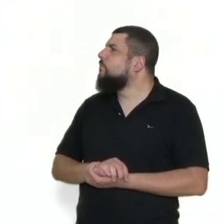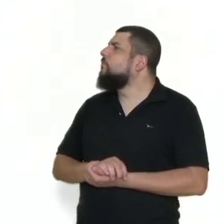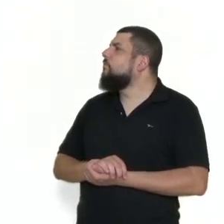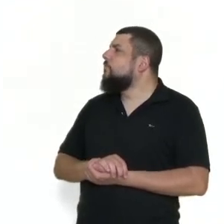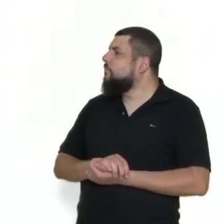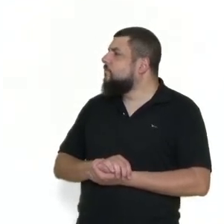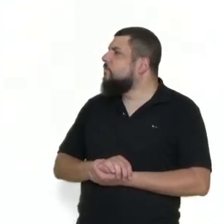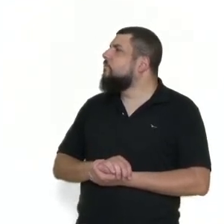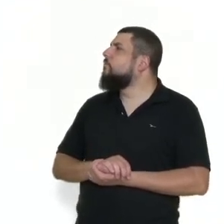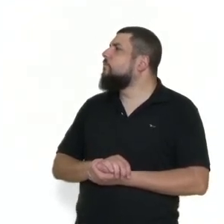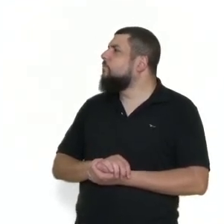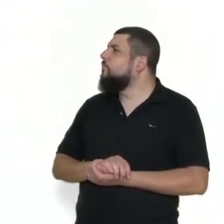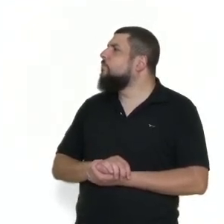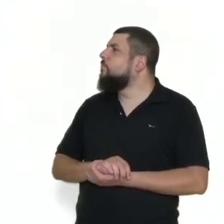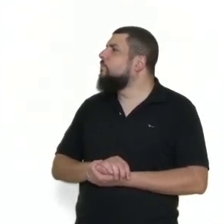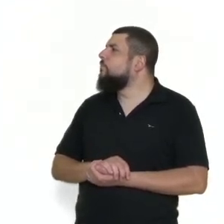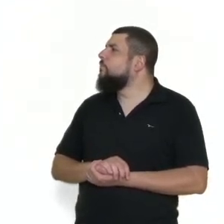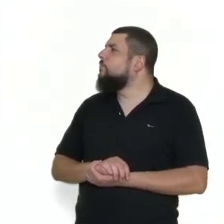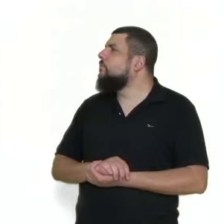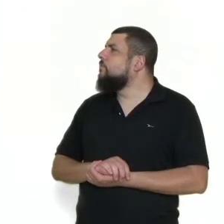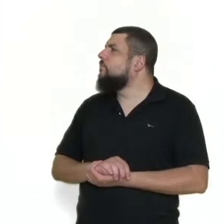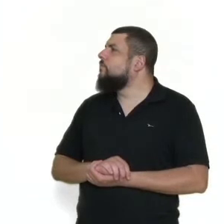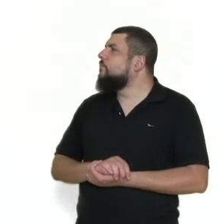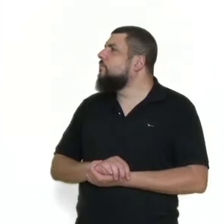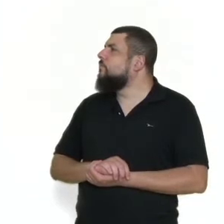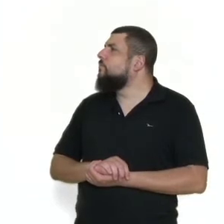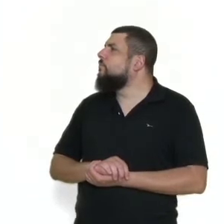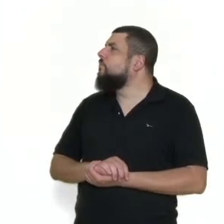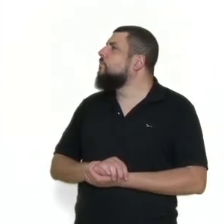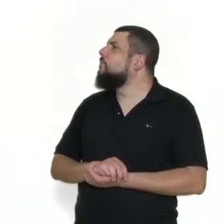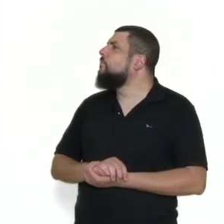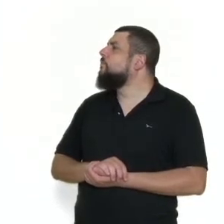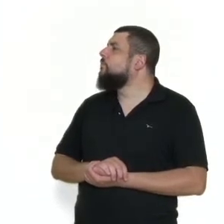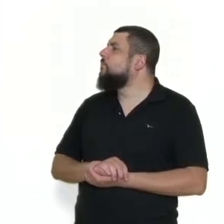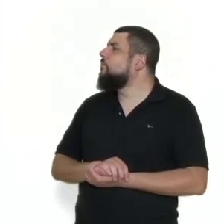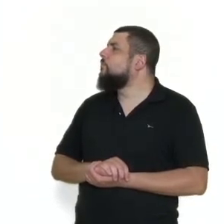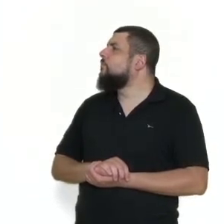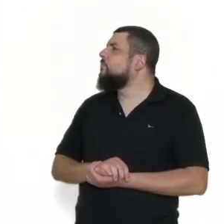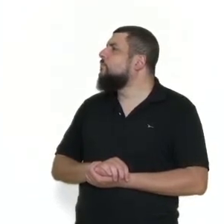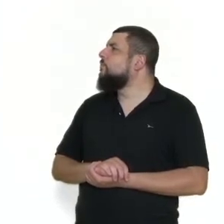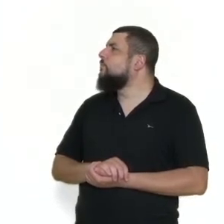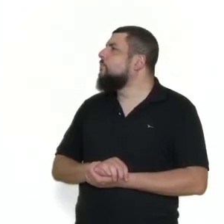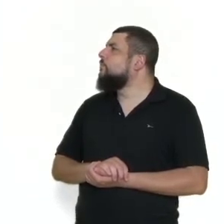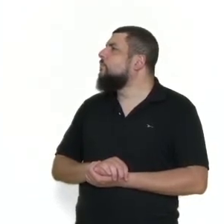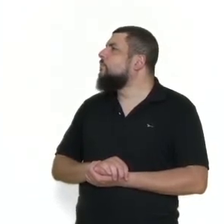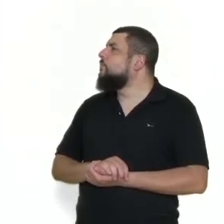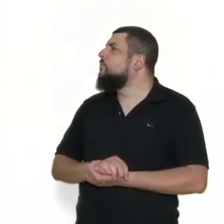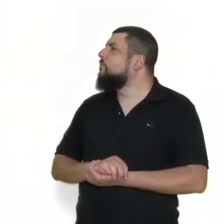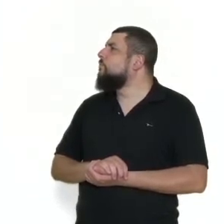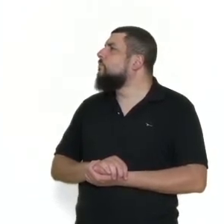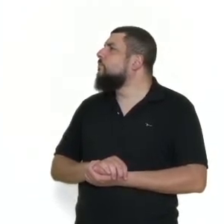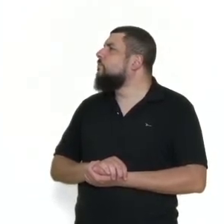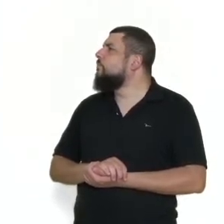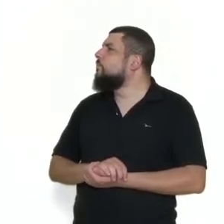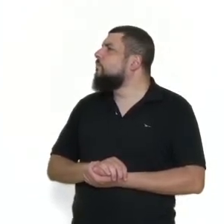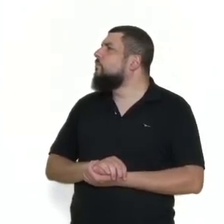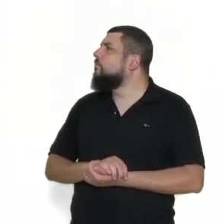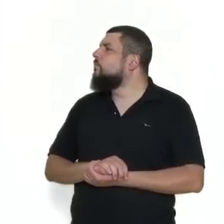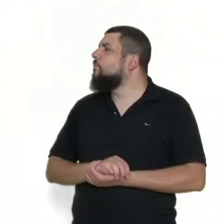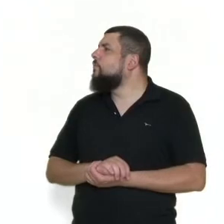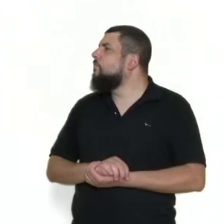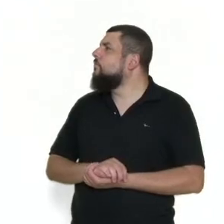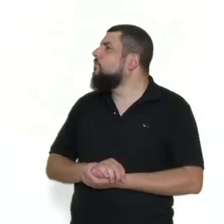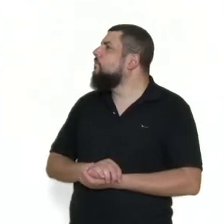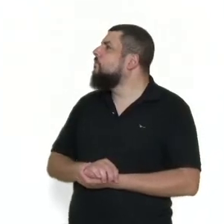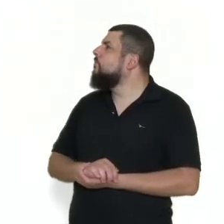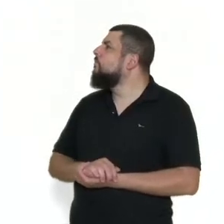esparsas, e como fauna nós temos búfalos, girafas, cangurus, elefantes, antílopes, leões, tigres, leopardos,